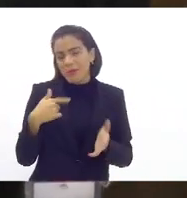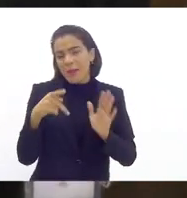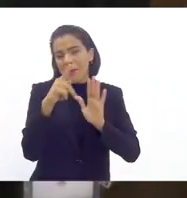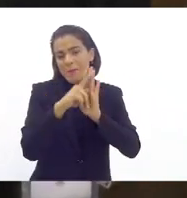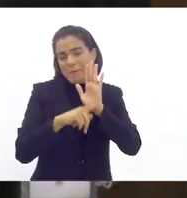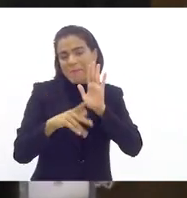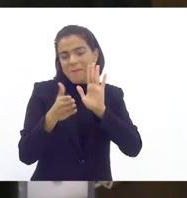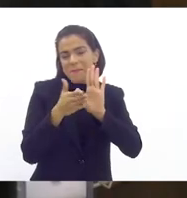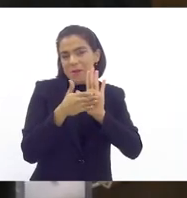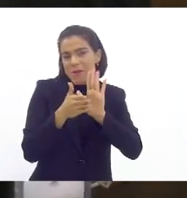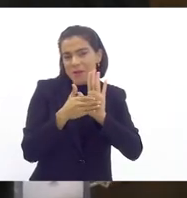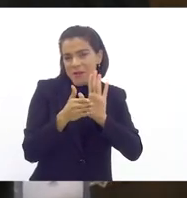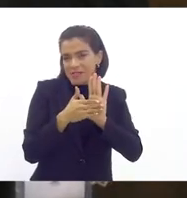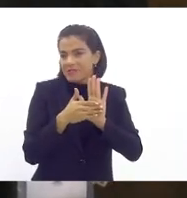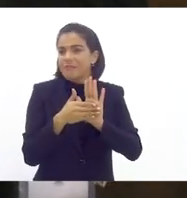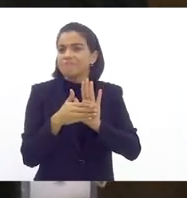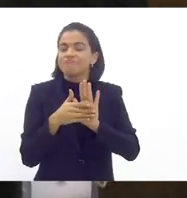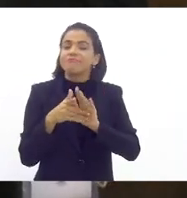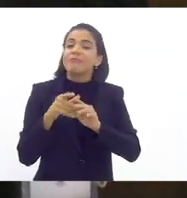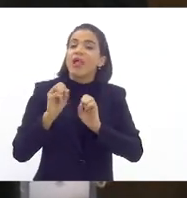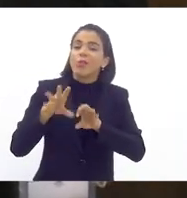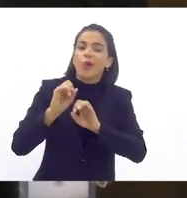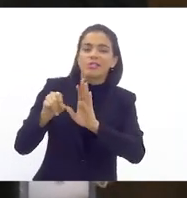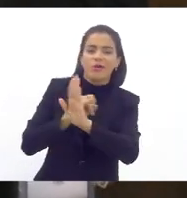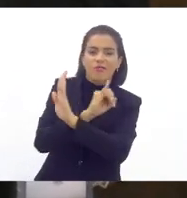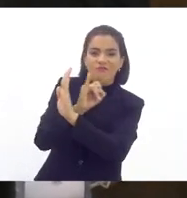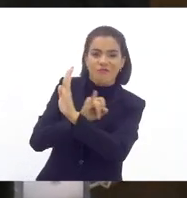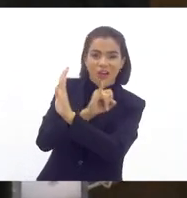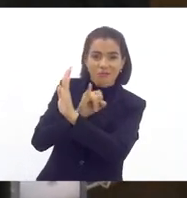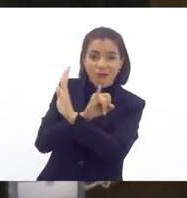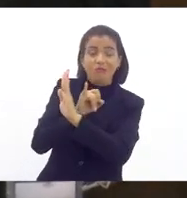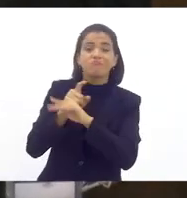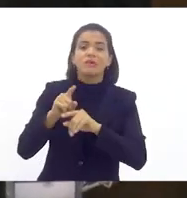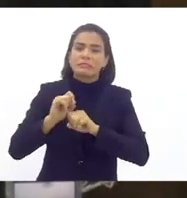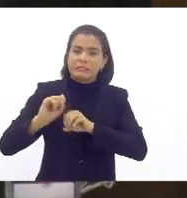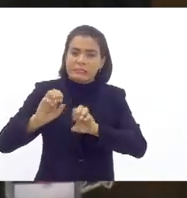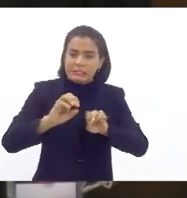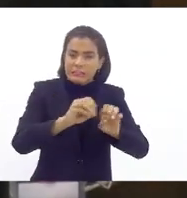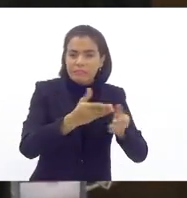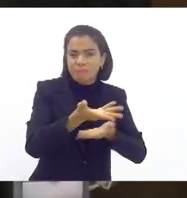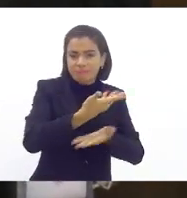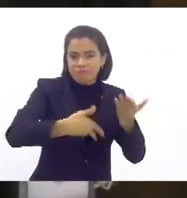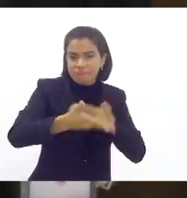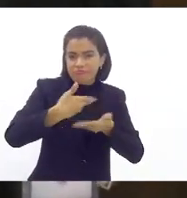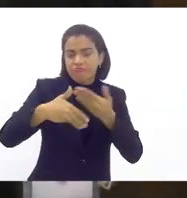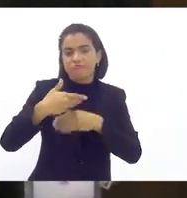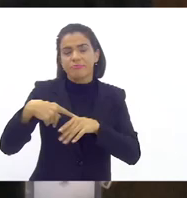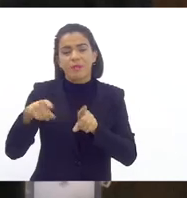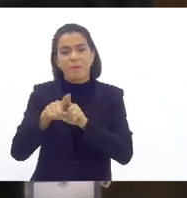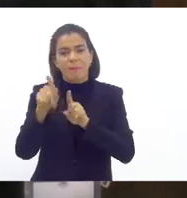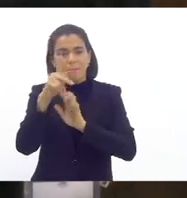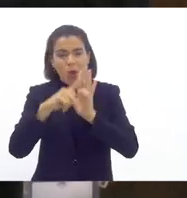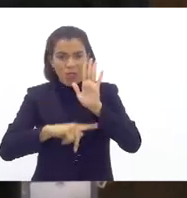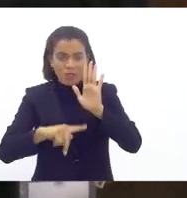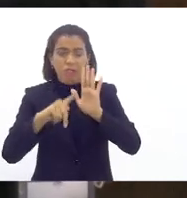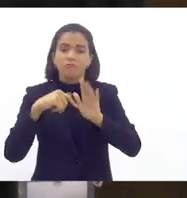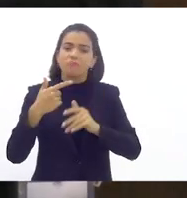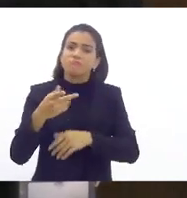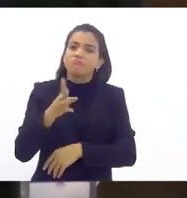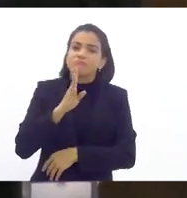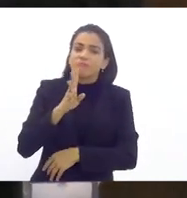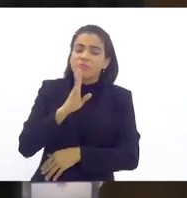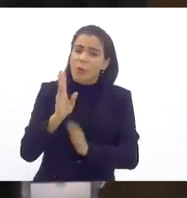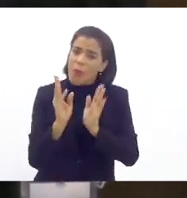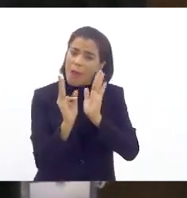de educação informal. A gente se oferece aqui para todos os educadores, todos os projetos também, para que conheçam o nosso projeto. A gente tem uma